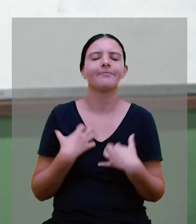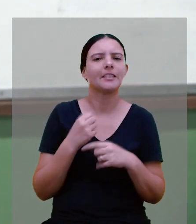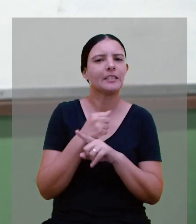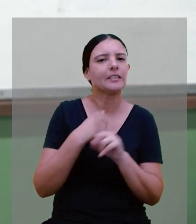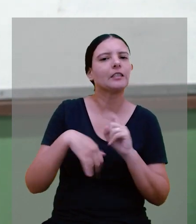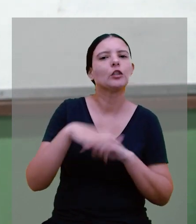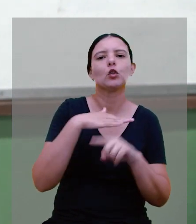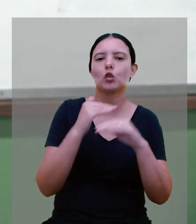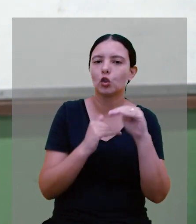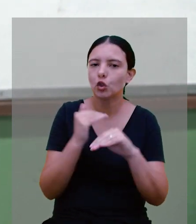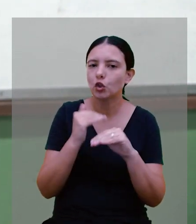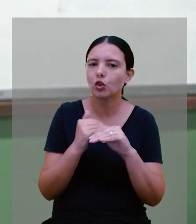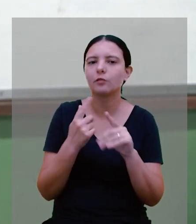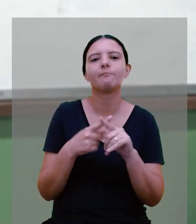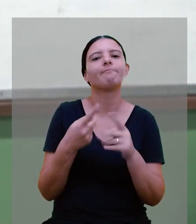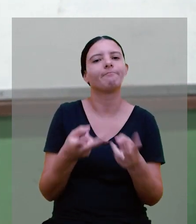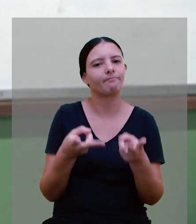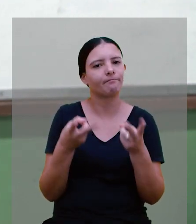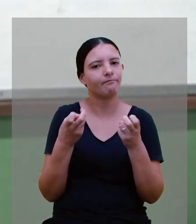desigualdade? Ela leu o mundo.